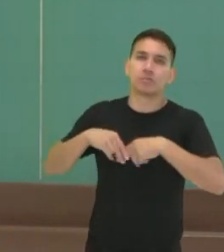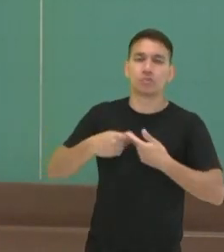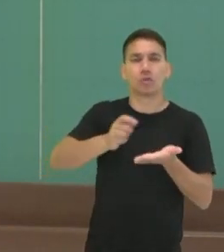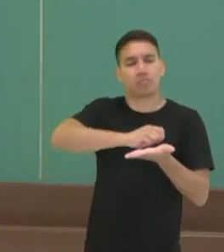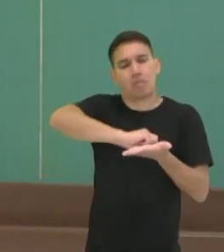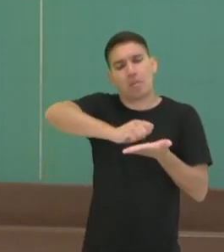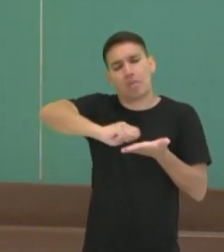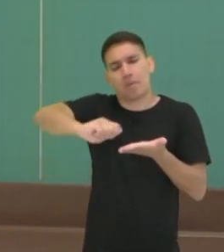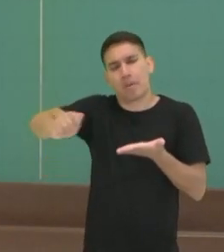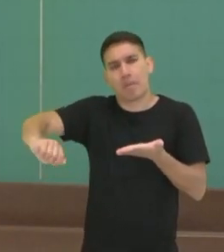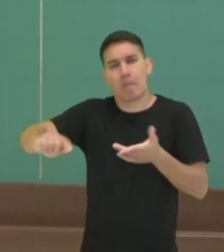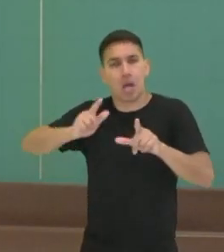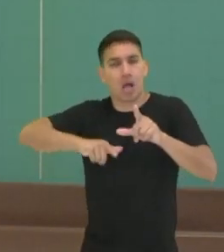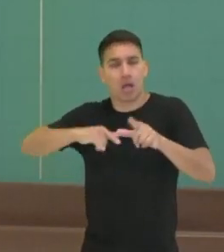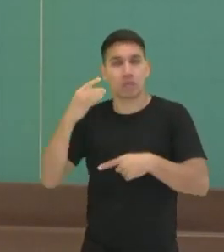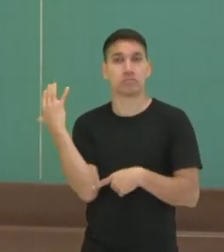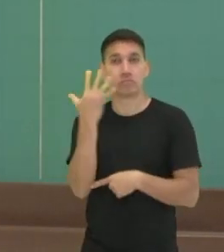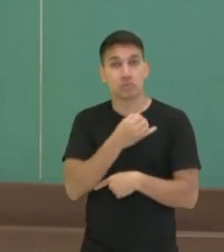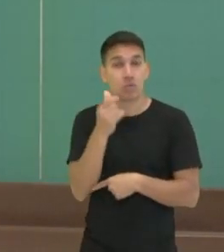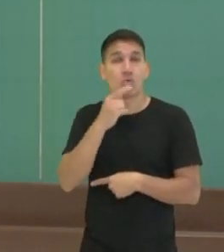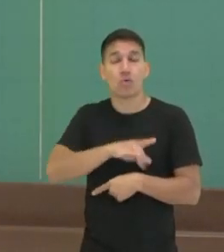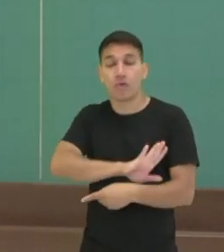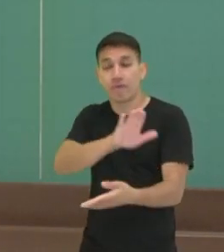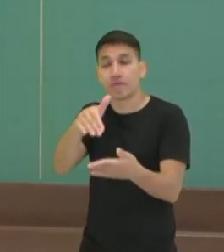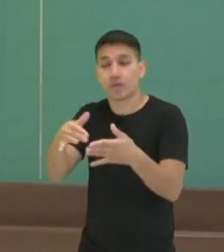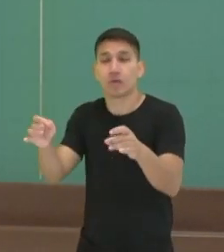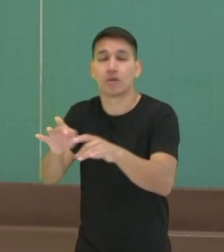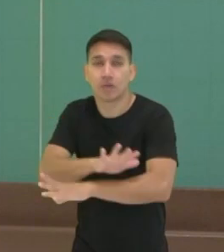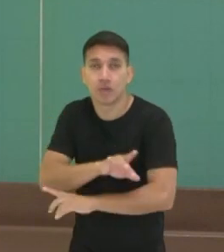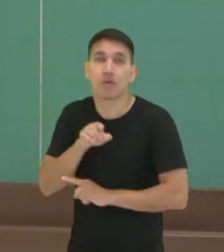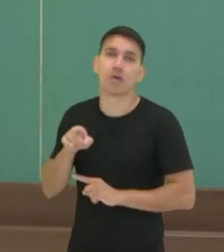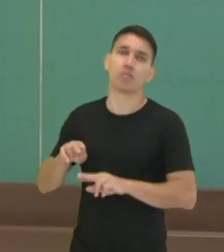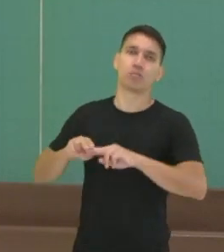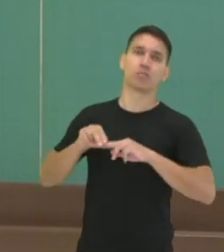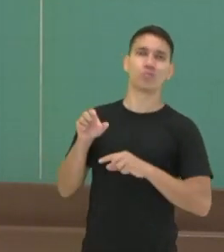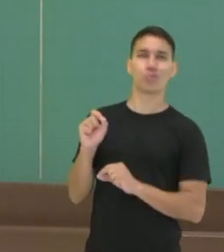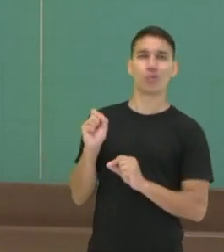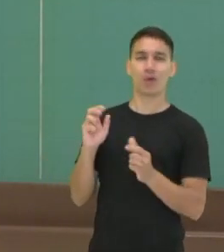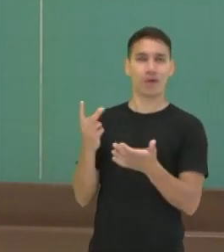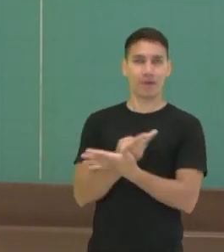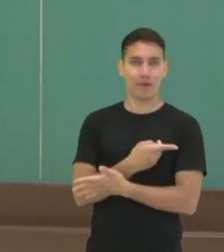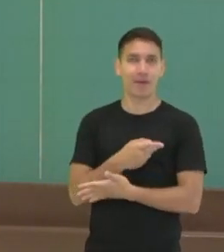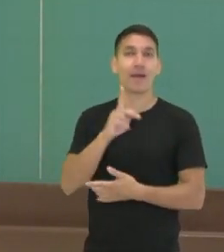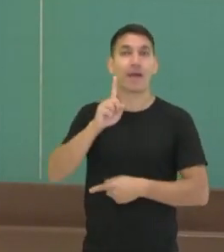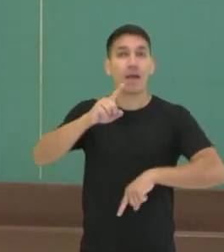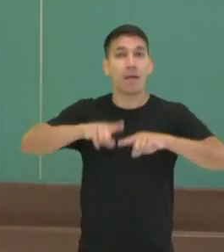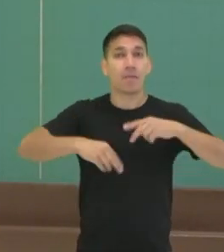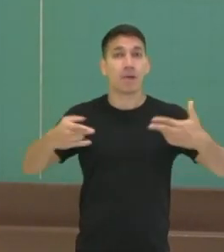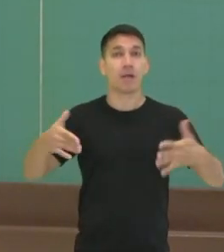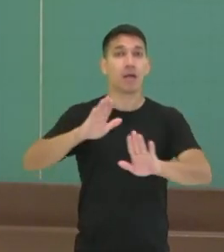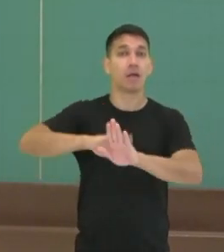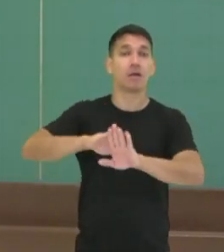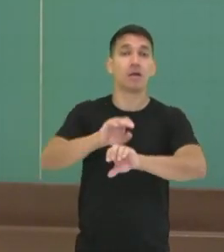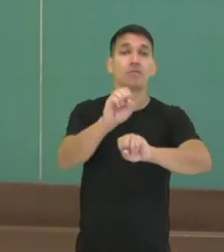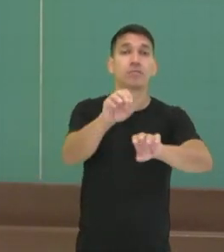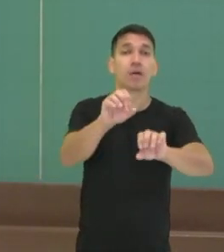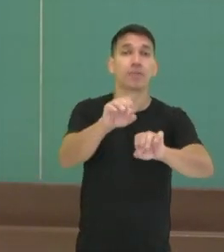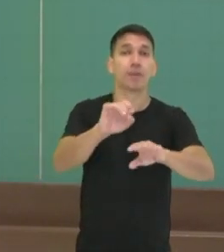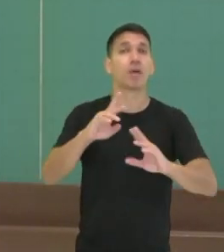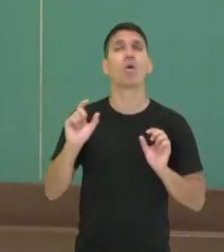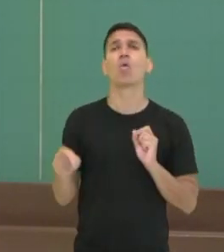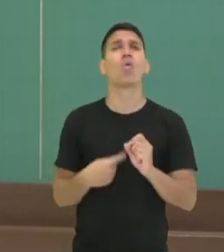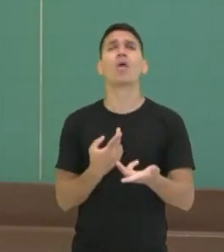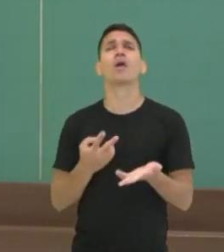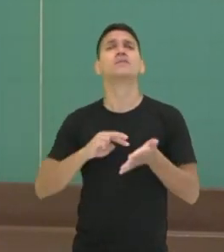eram grandes ilustradores para poder fazer um trabalho final. E esse trabalho final vai ser o quê? O material educativo. O que eles representavam?